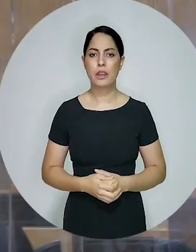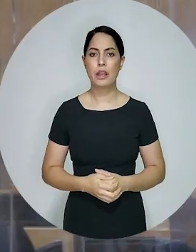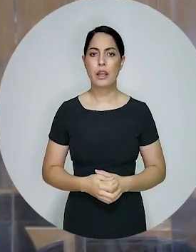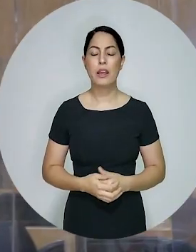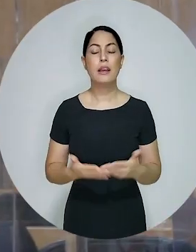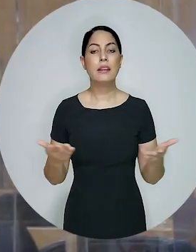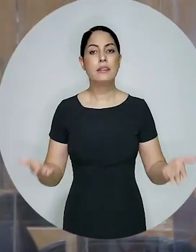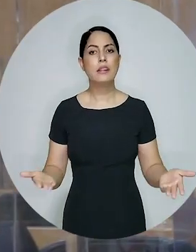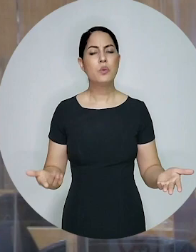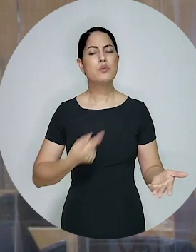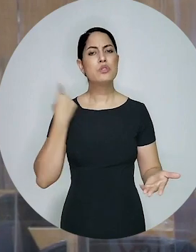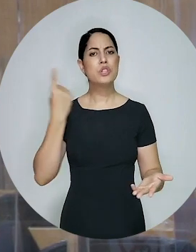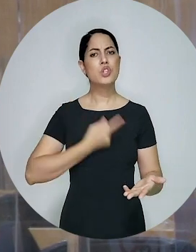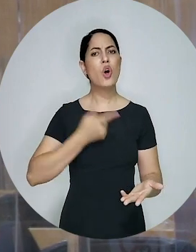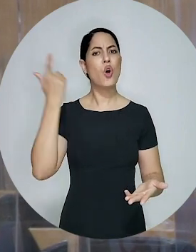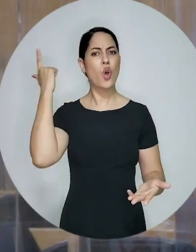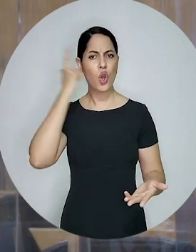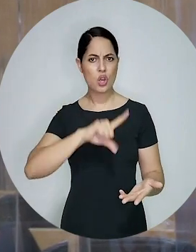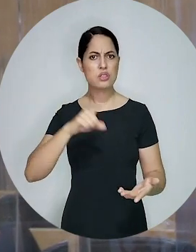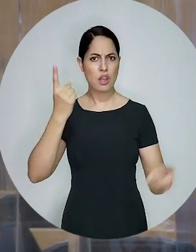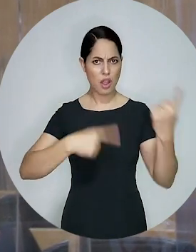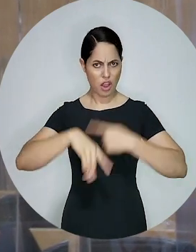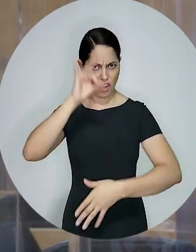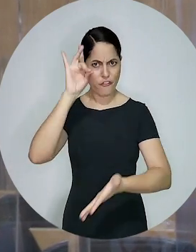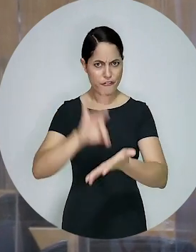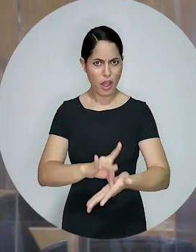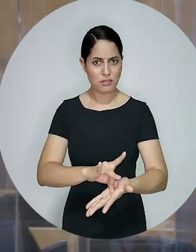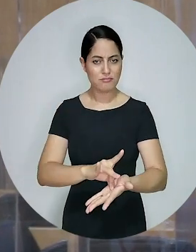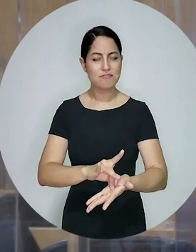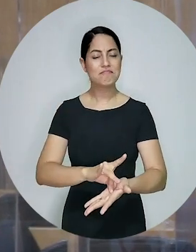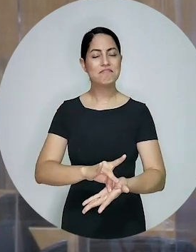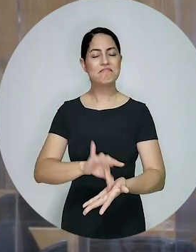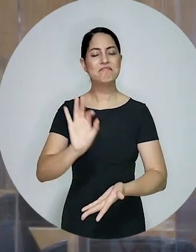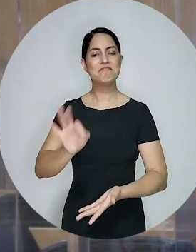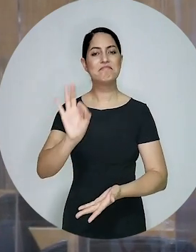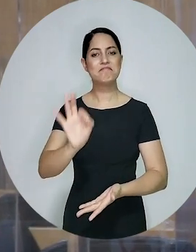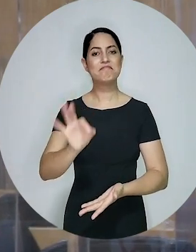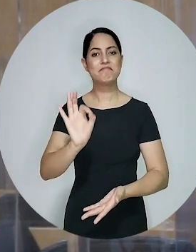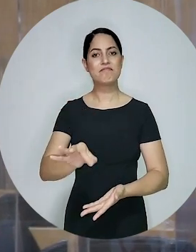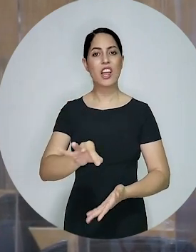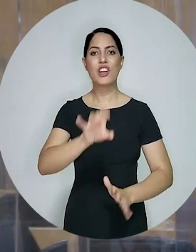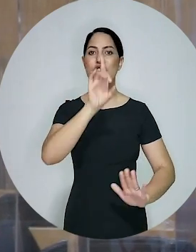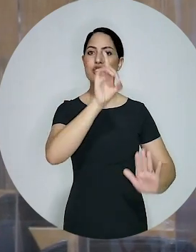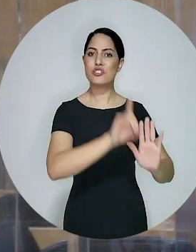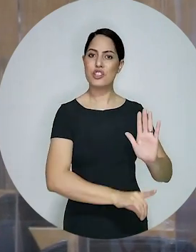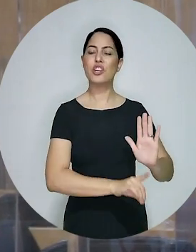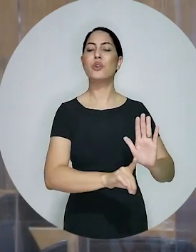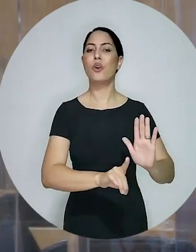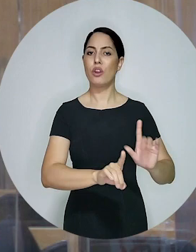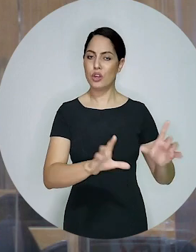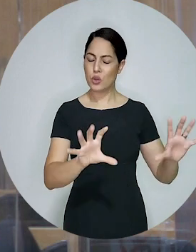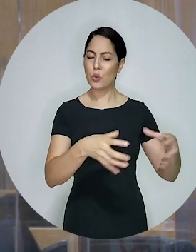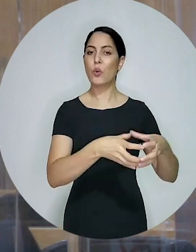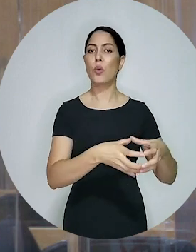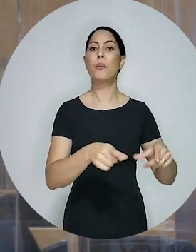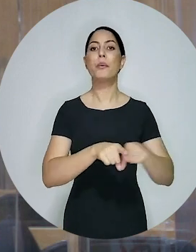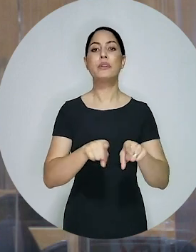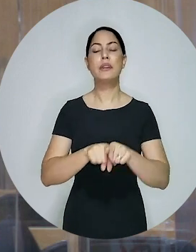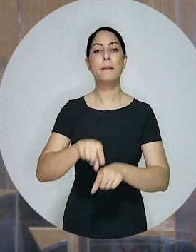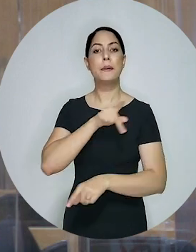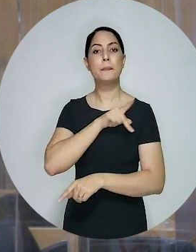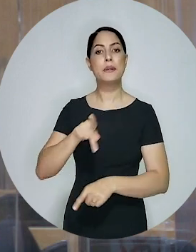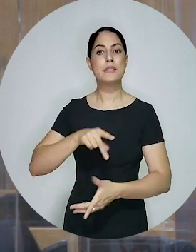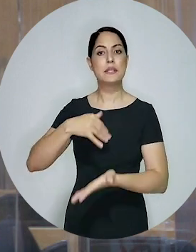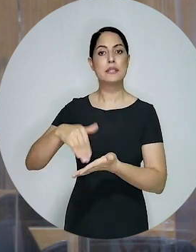Se nós pudemos realizar algumas coisas relevantes, pode ter certeza que contou com o apoio decisivo da diretoria,